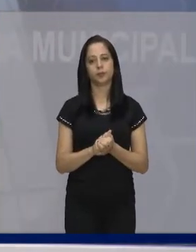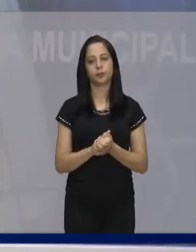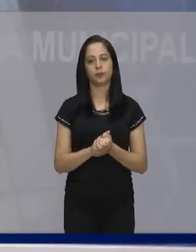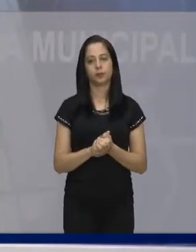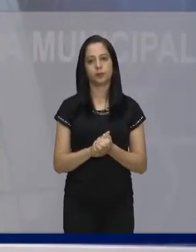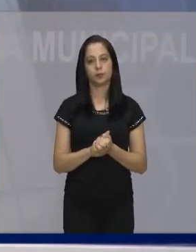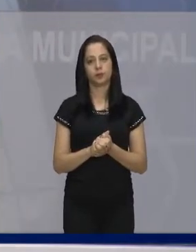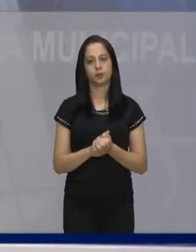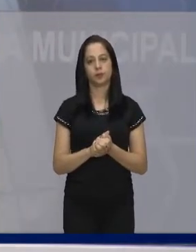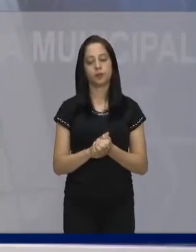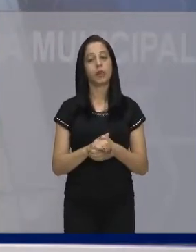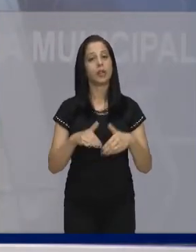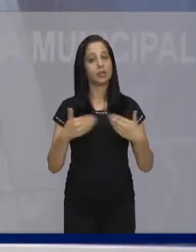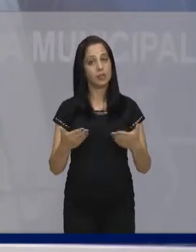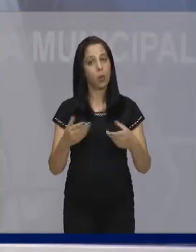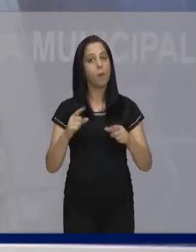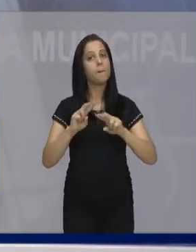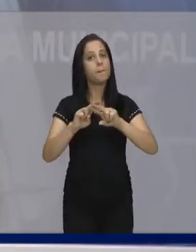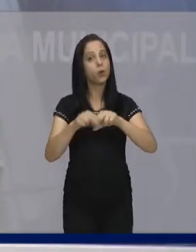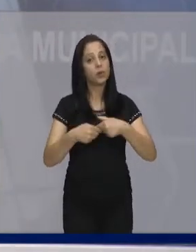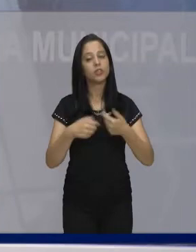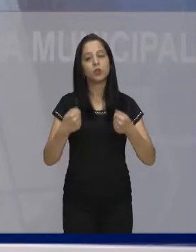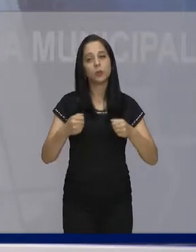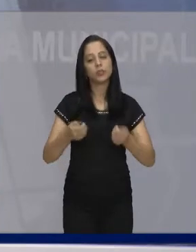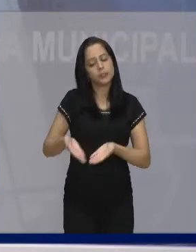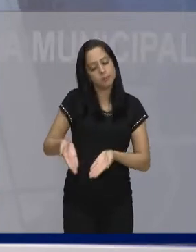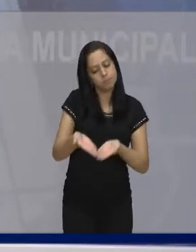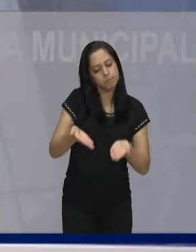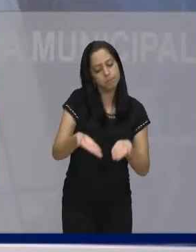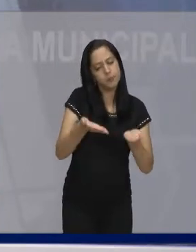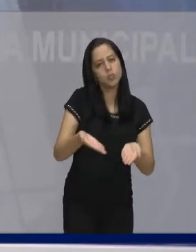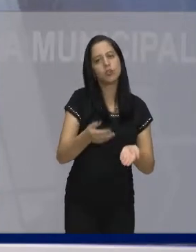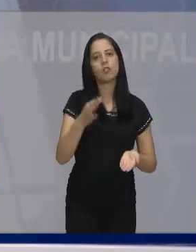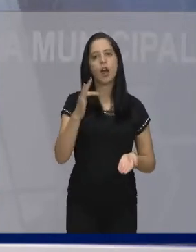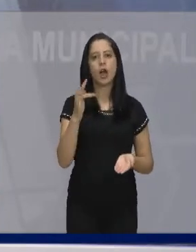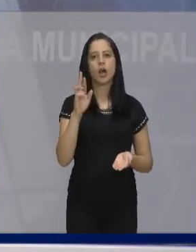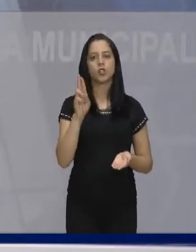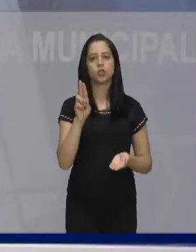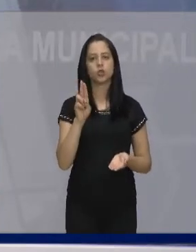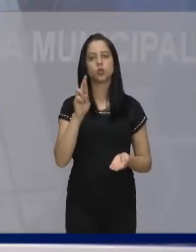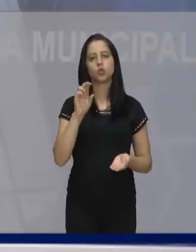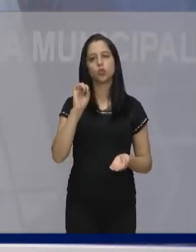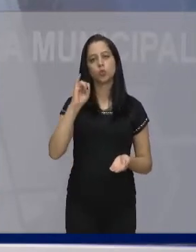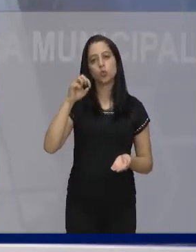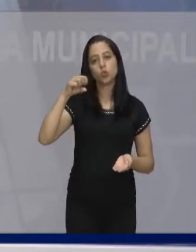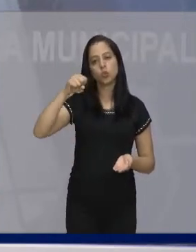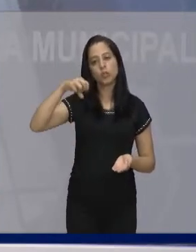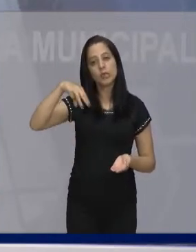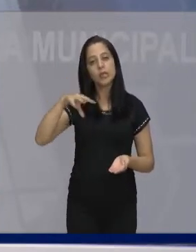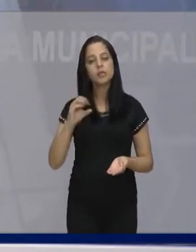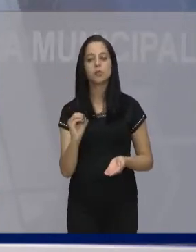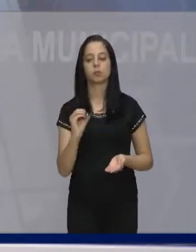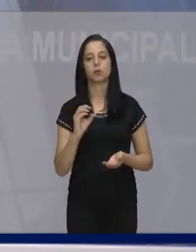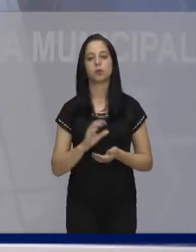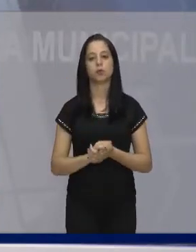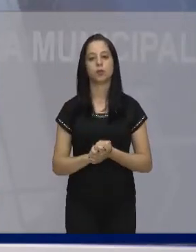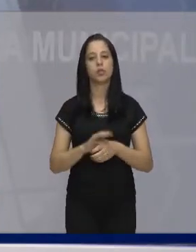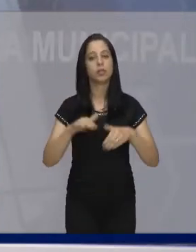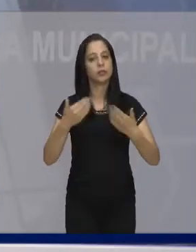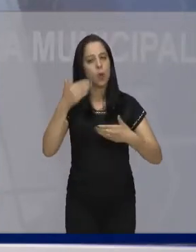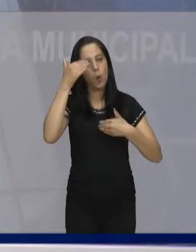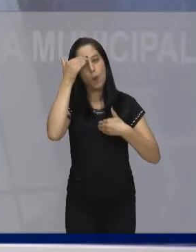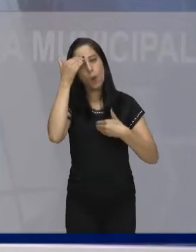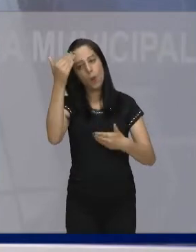ampliar esse trabalho também do turismo religioso. Então, mais uma vez, para finalizar, eu quero